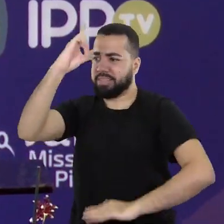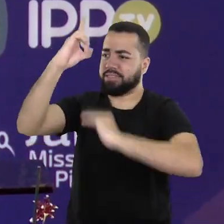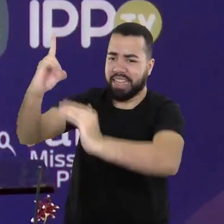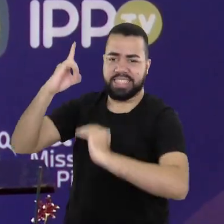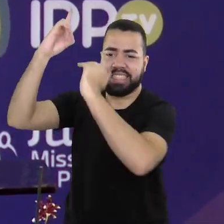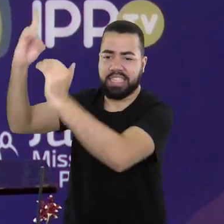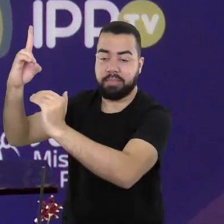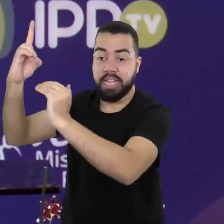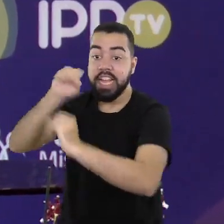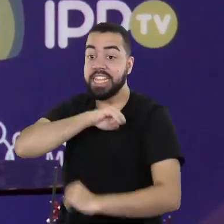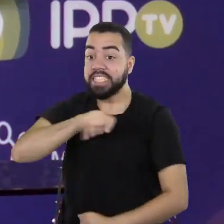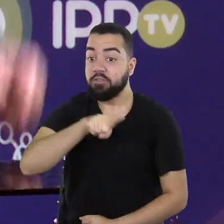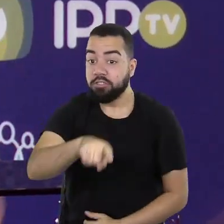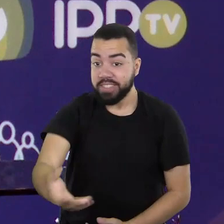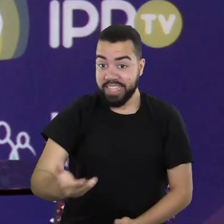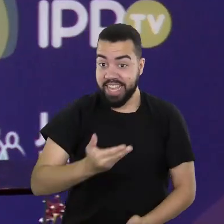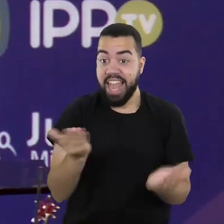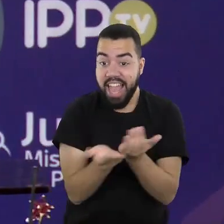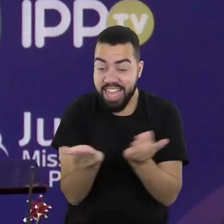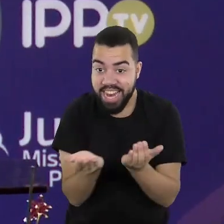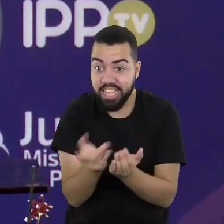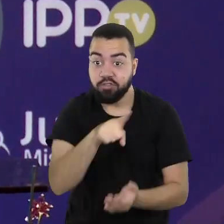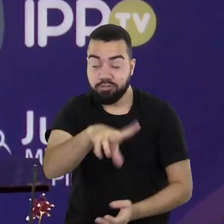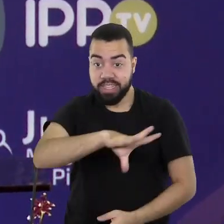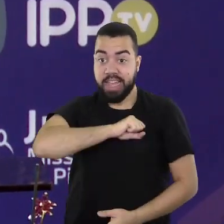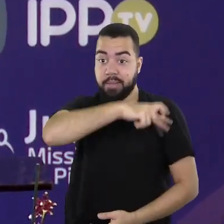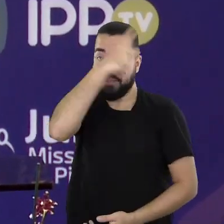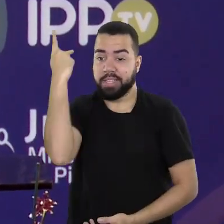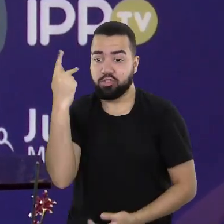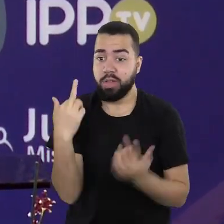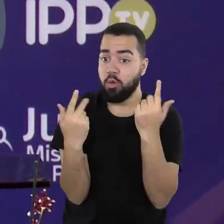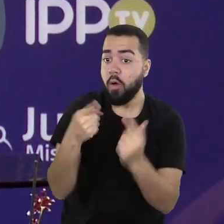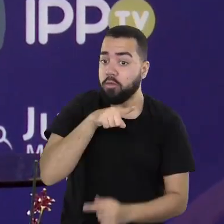você ama o próximo como a si mesmo.